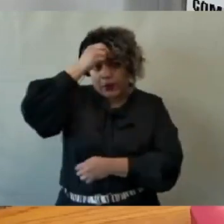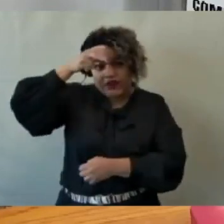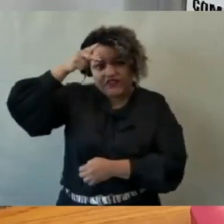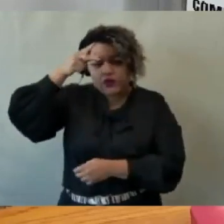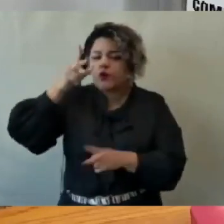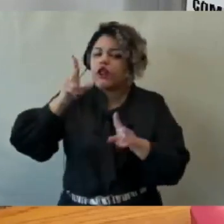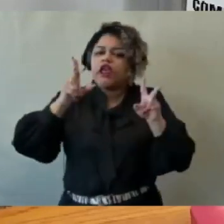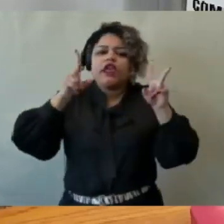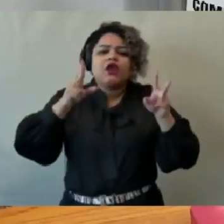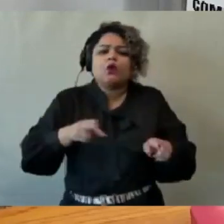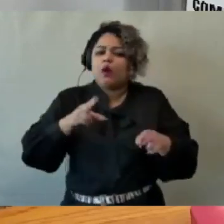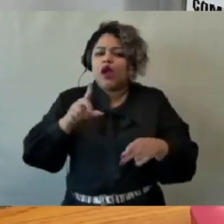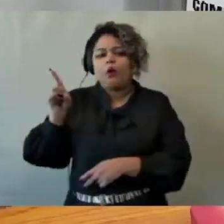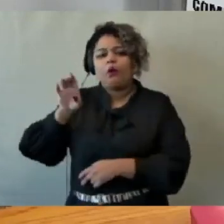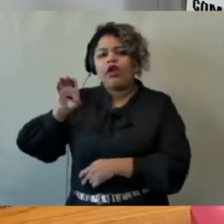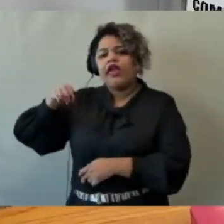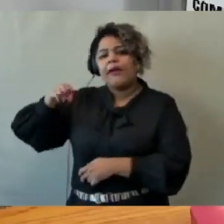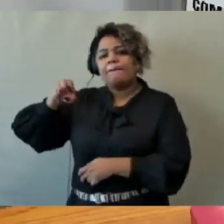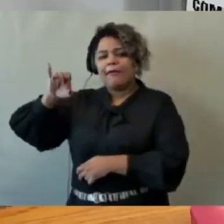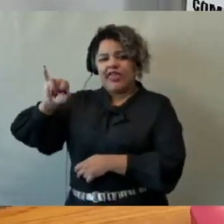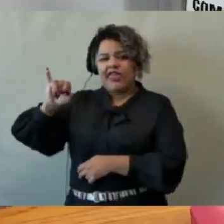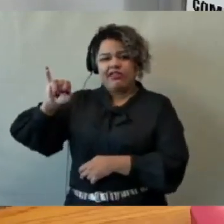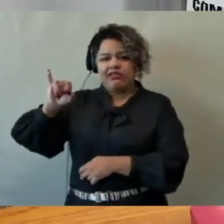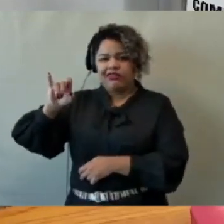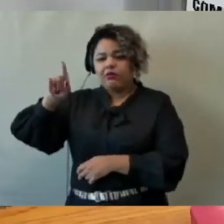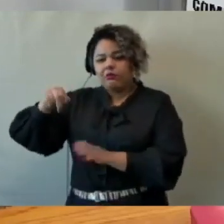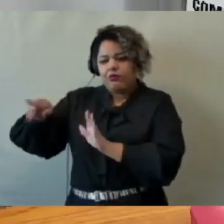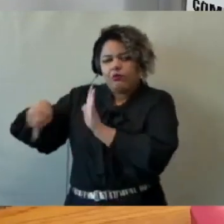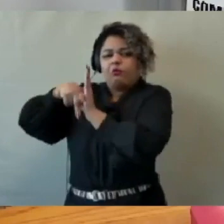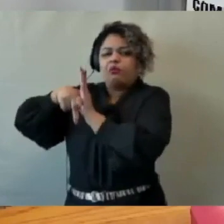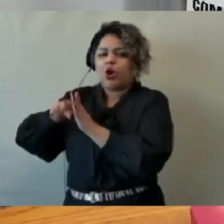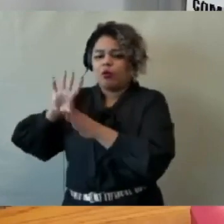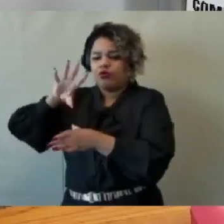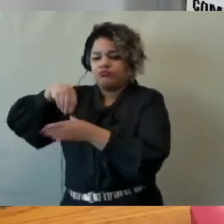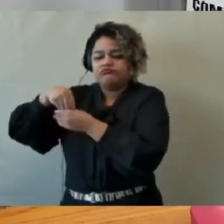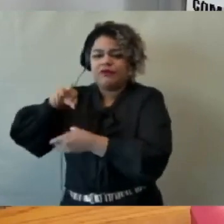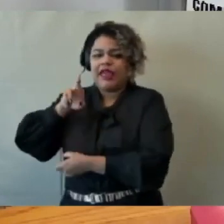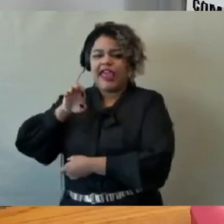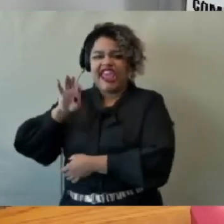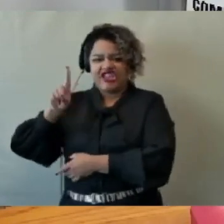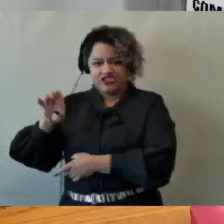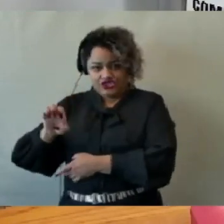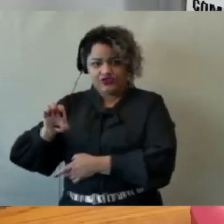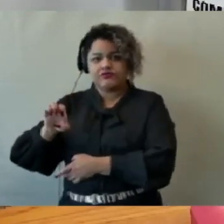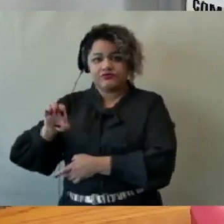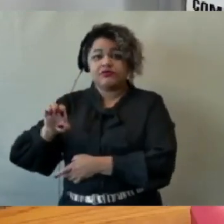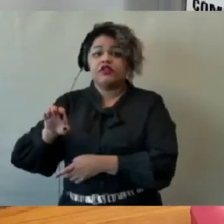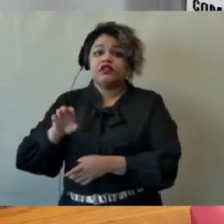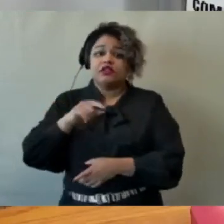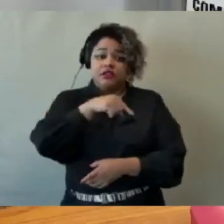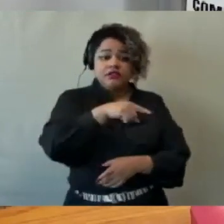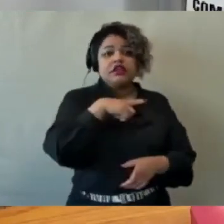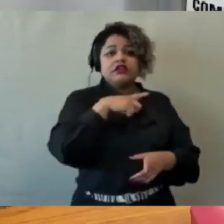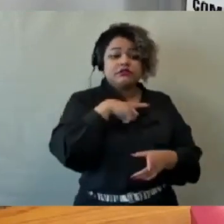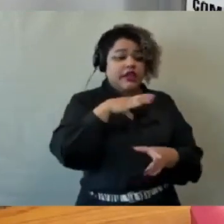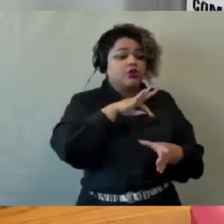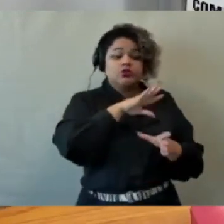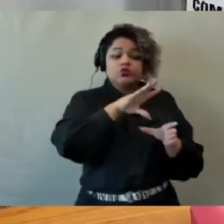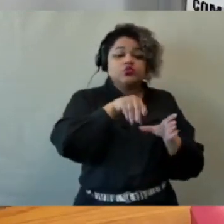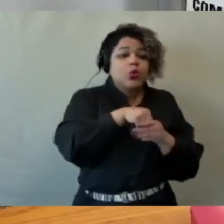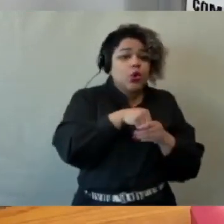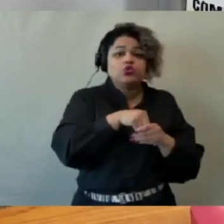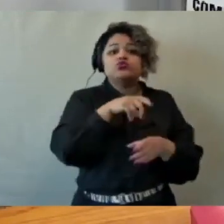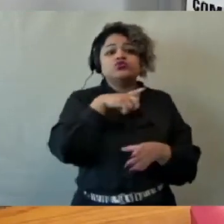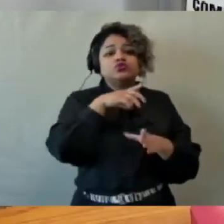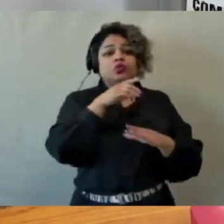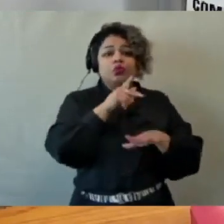Os nossos professores da nossa creche são todos com pedagogia, alguns com pós-graduação, né?